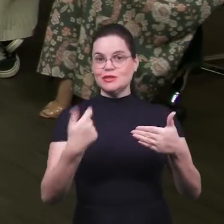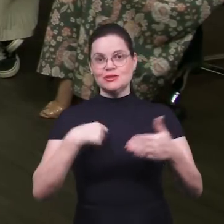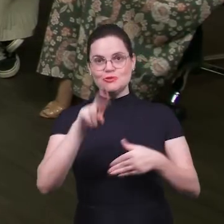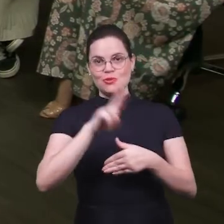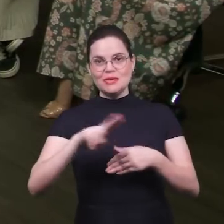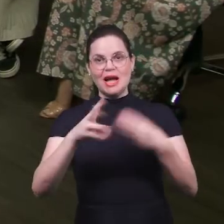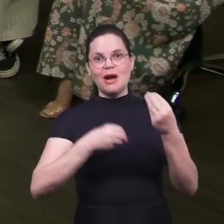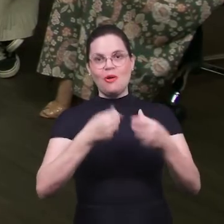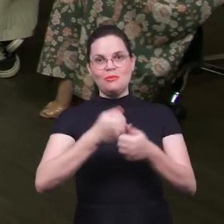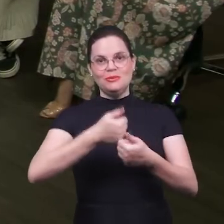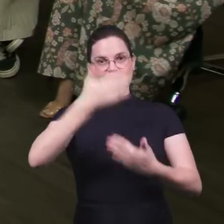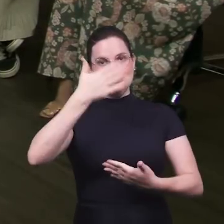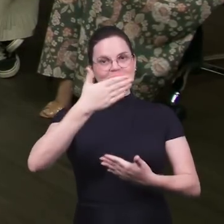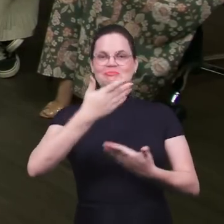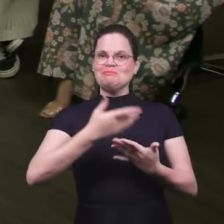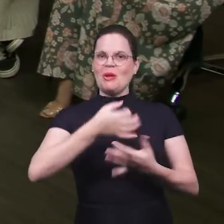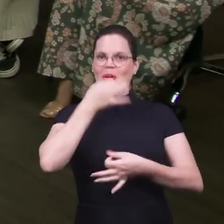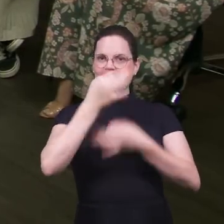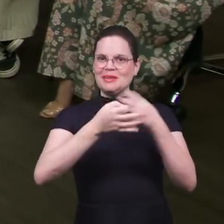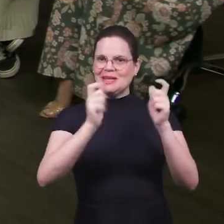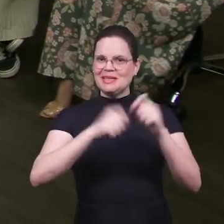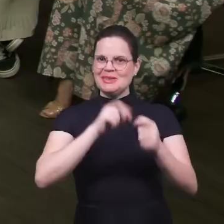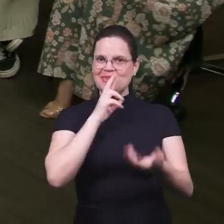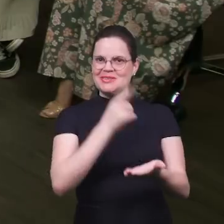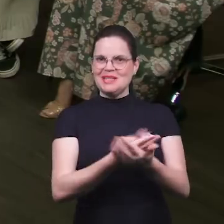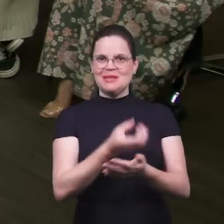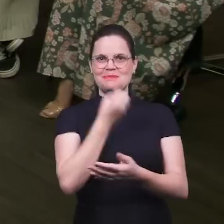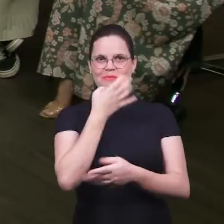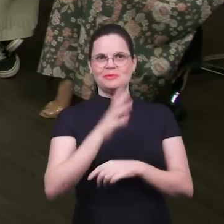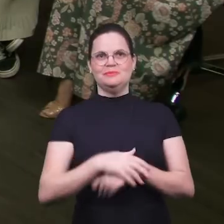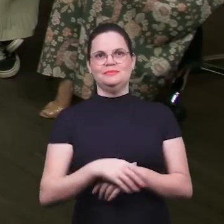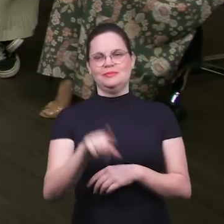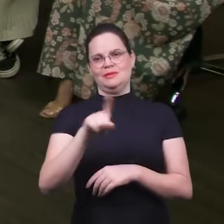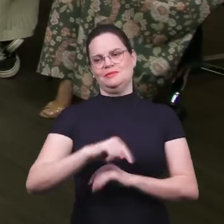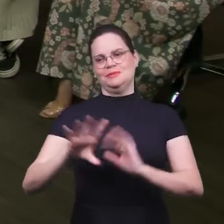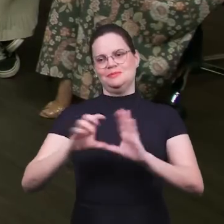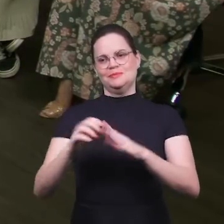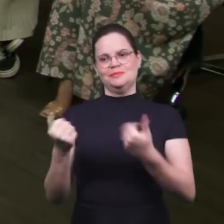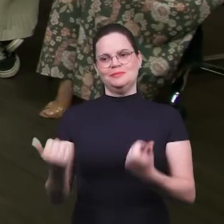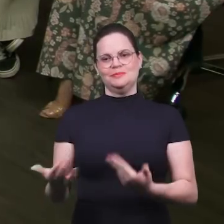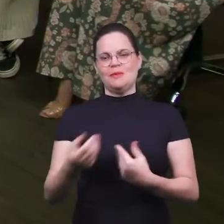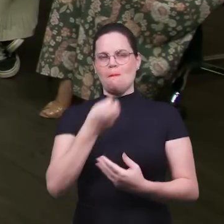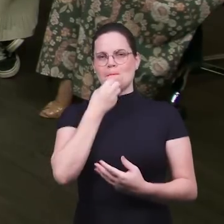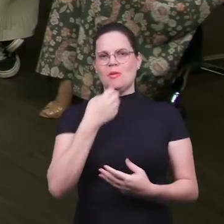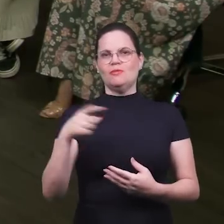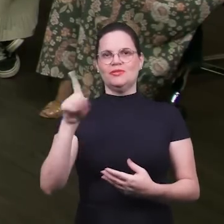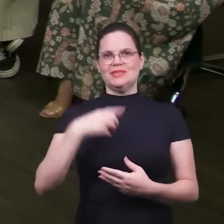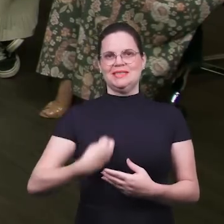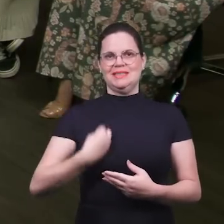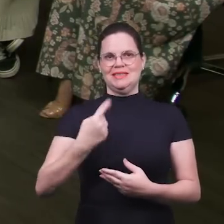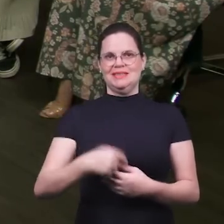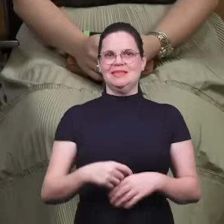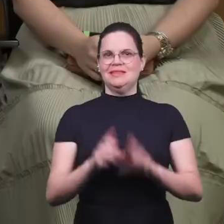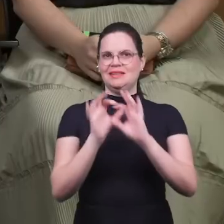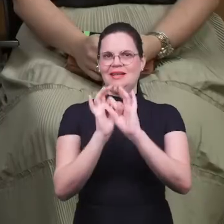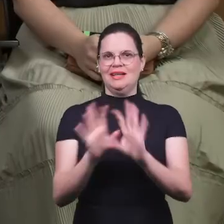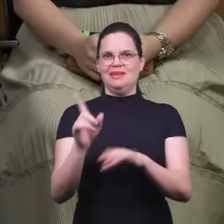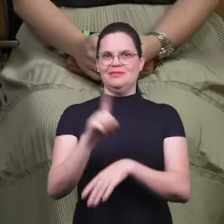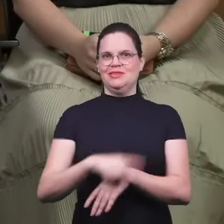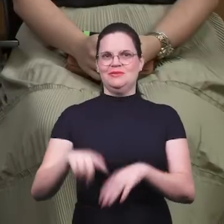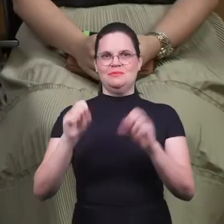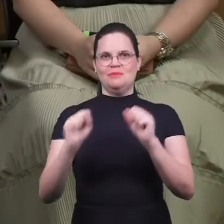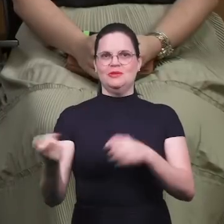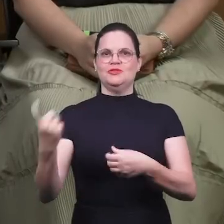usar a ferramenta do YouTube que dá esse resultado. Vocês jovens, muito bom tê-los aqui. Deus abençoe. A casa é